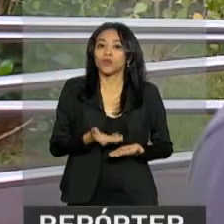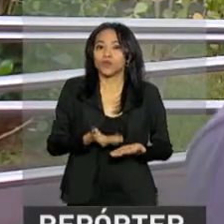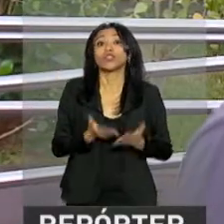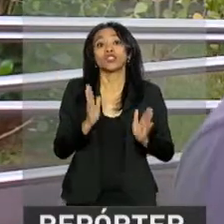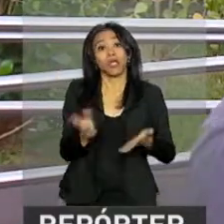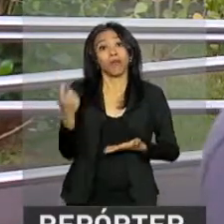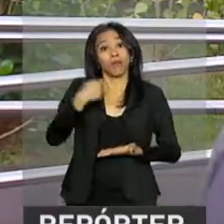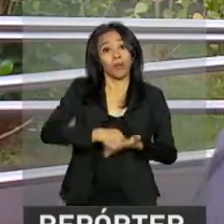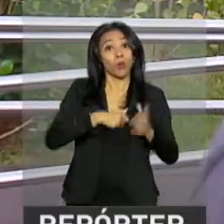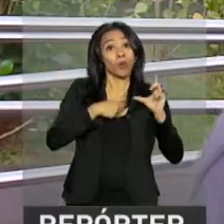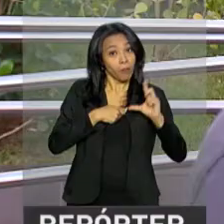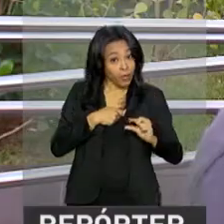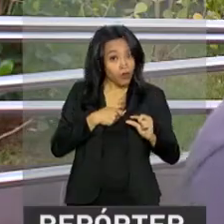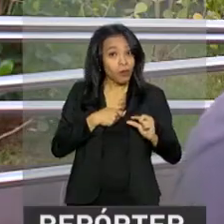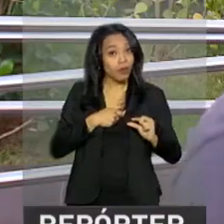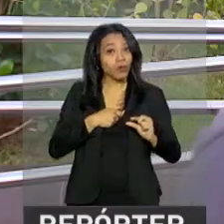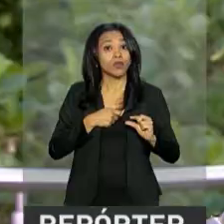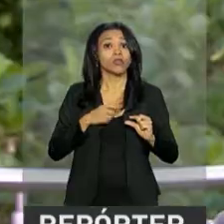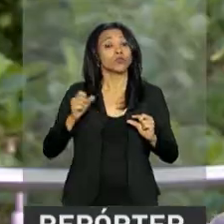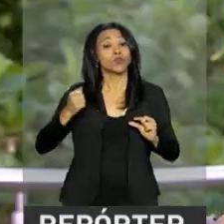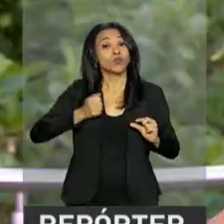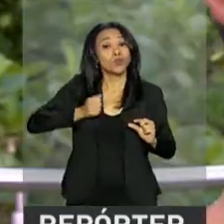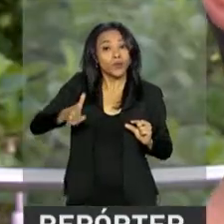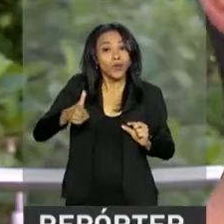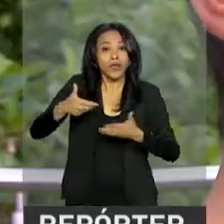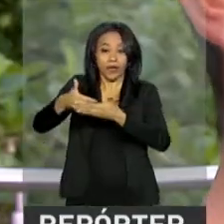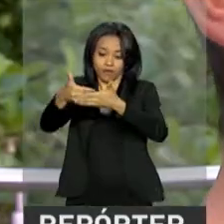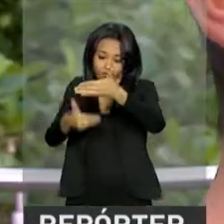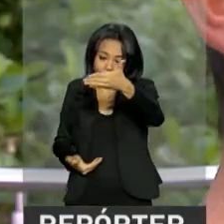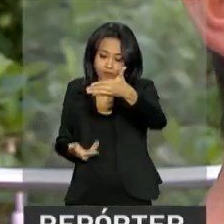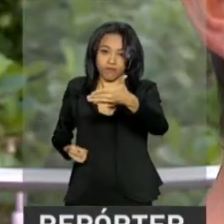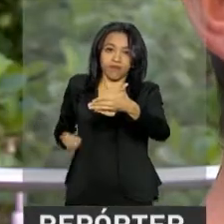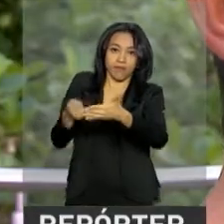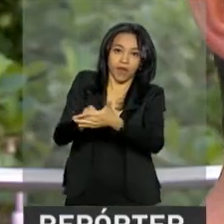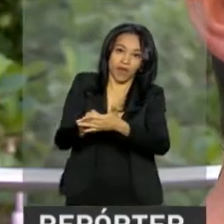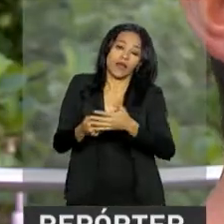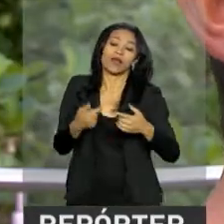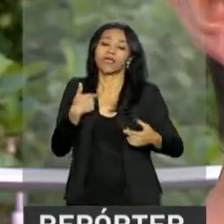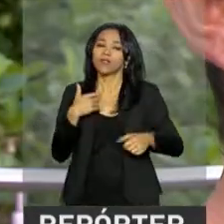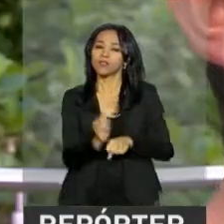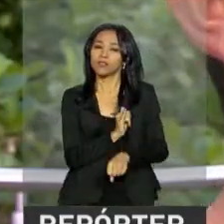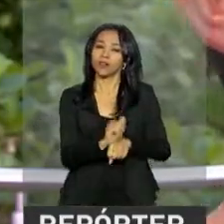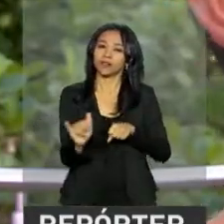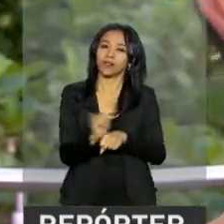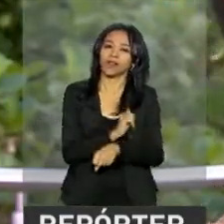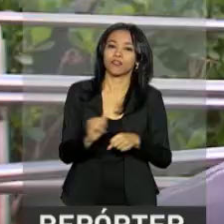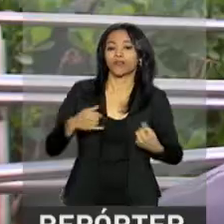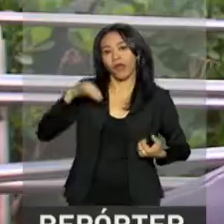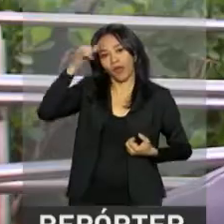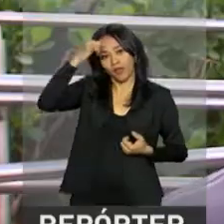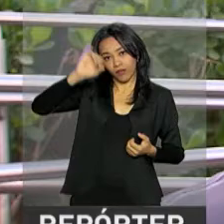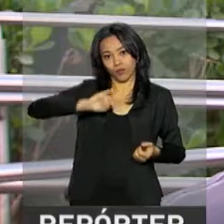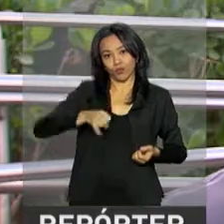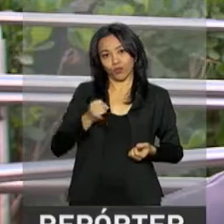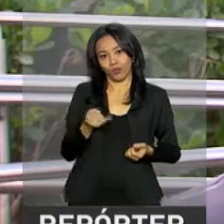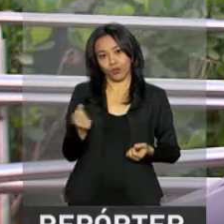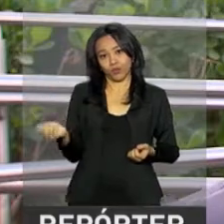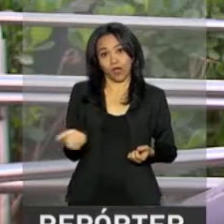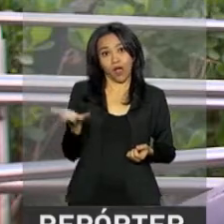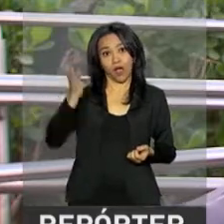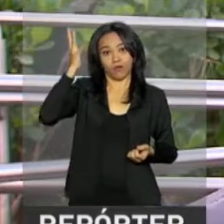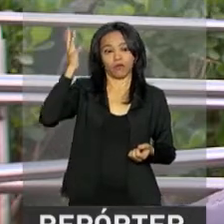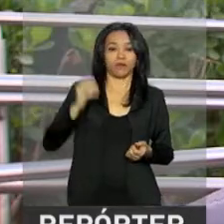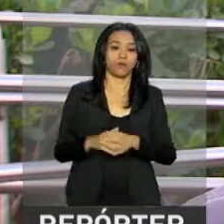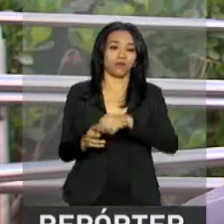que pagar um valor menor do que o total da fatura e encontrou uma estratégia para driblar os juros altos normalmente utiliza a